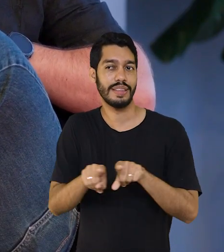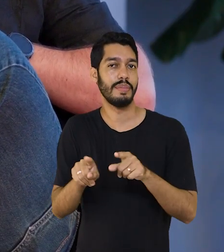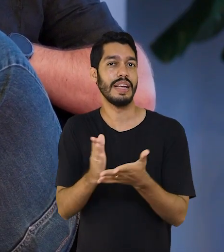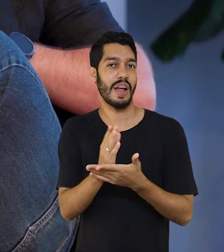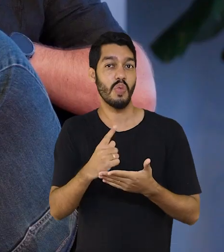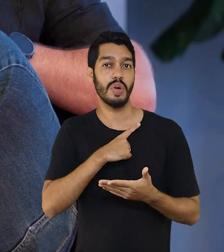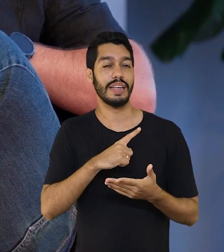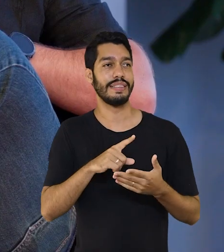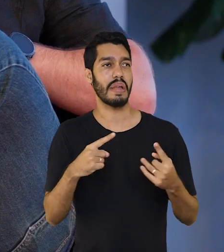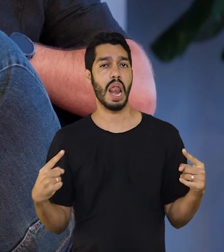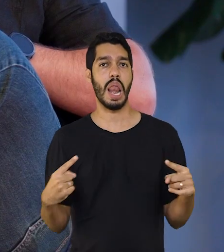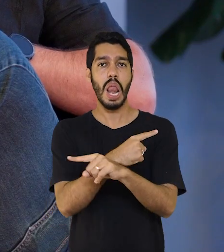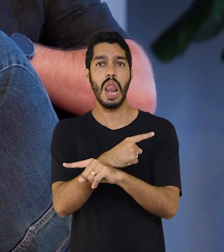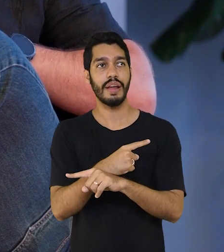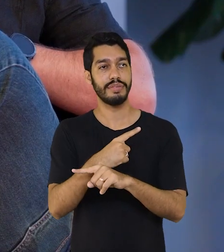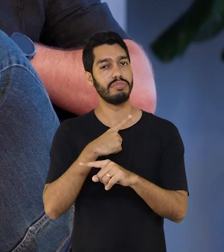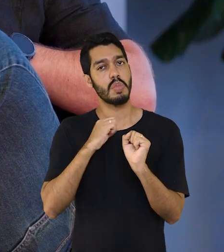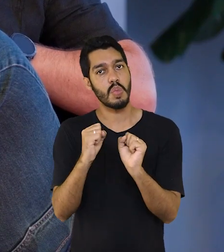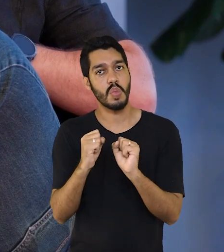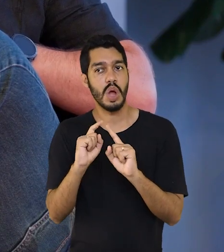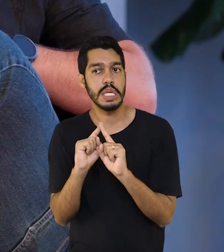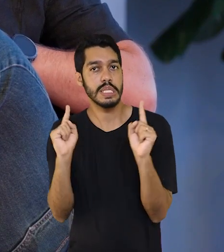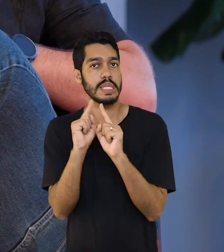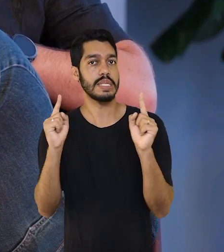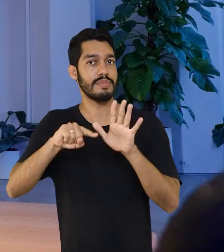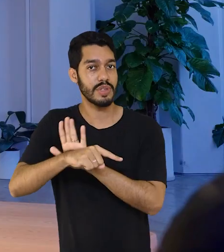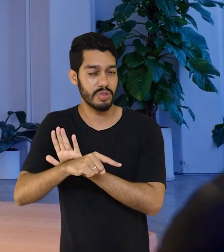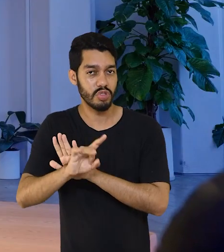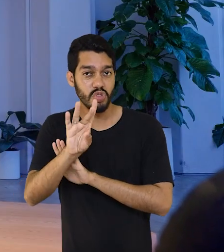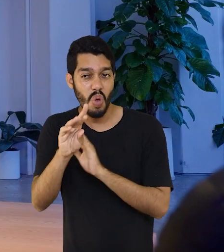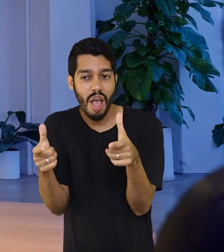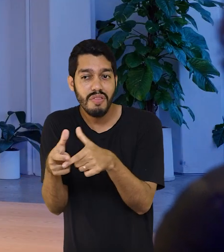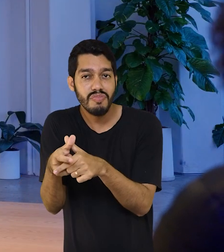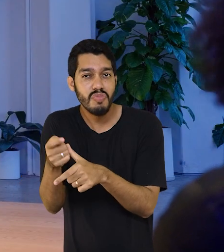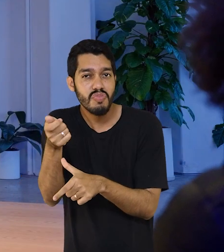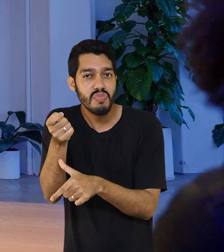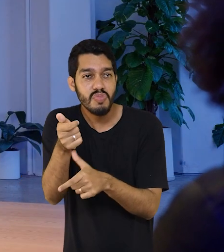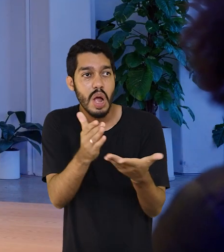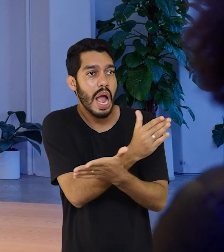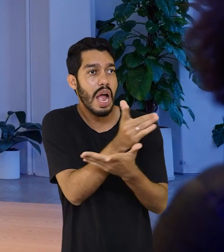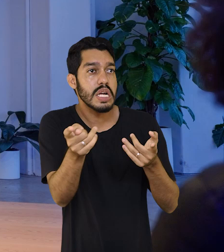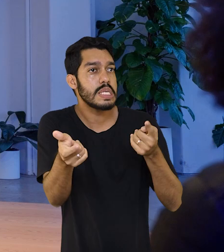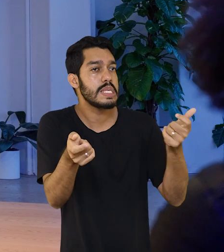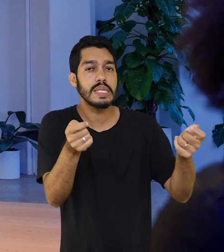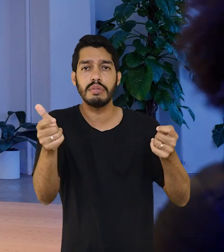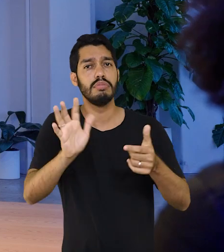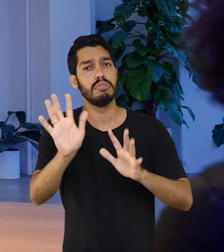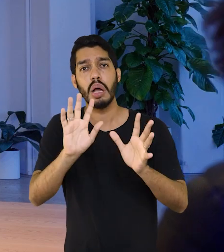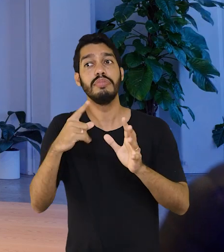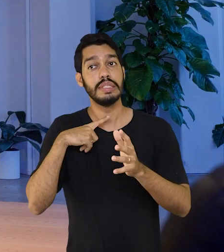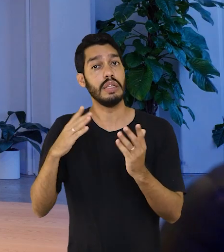mais polarizantes, e, enfim, que geram questionamentos muito profundos, eles não são fatos isolados, eles estão